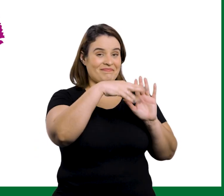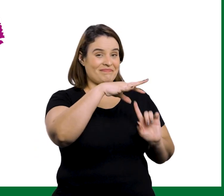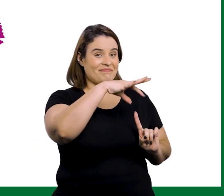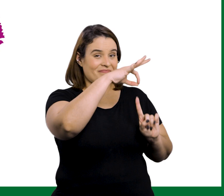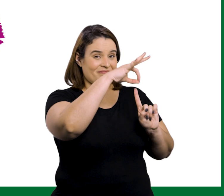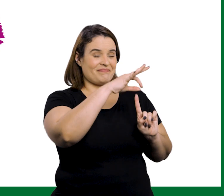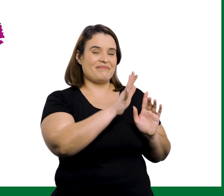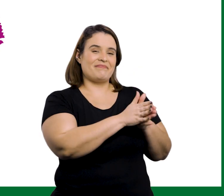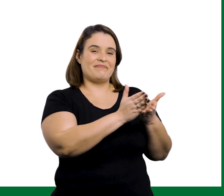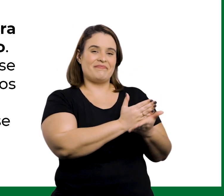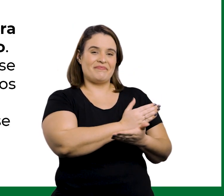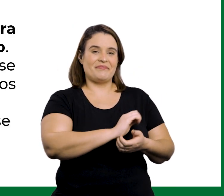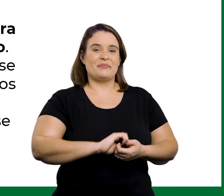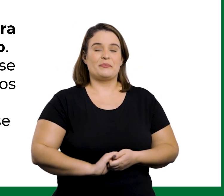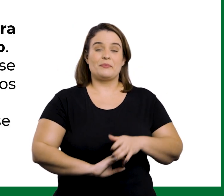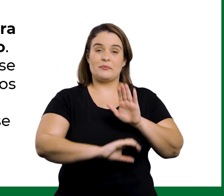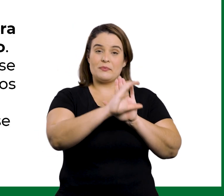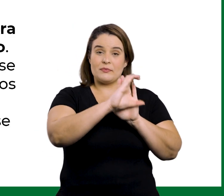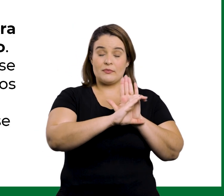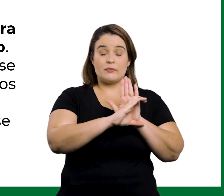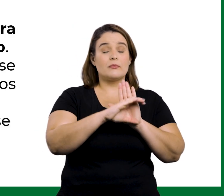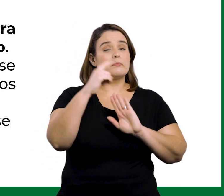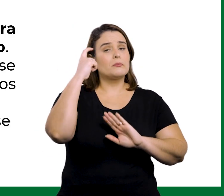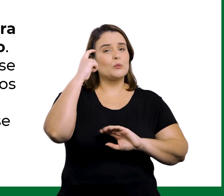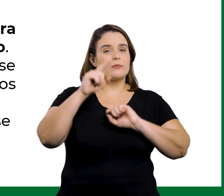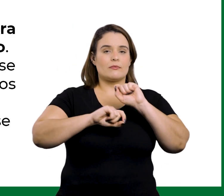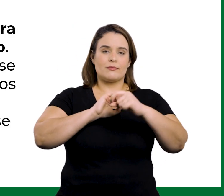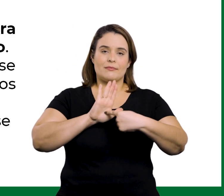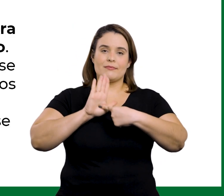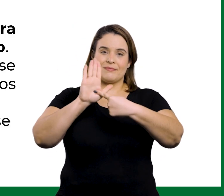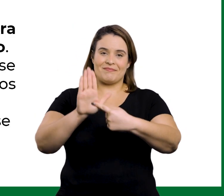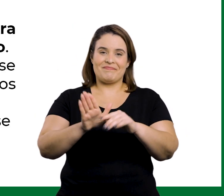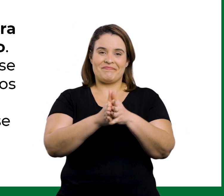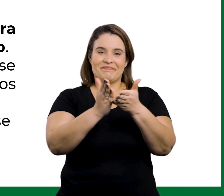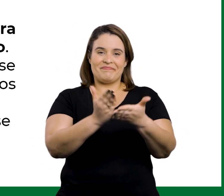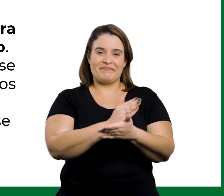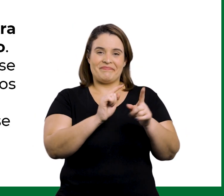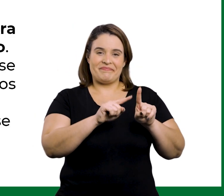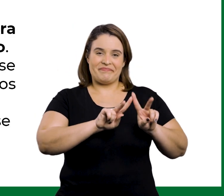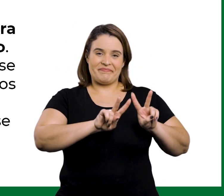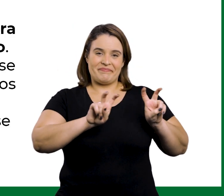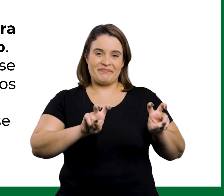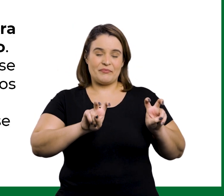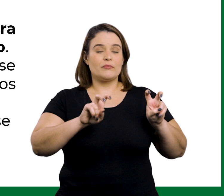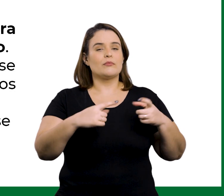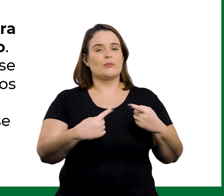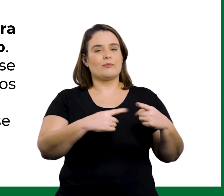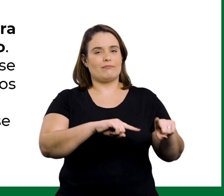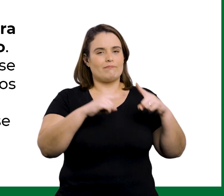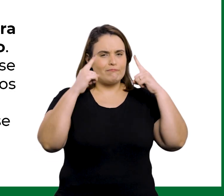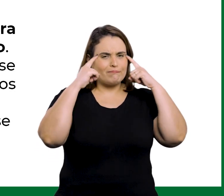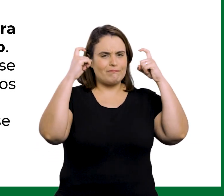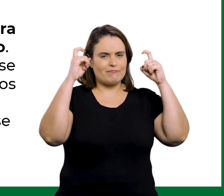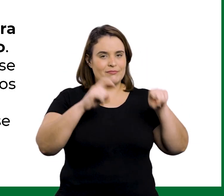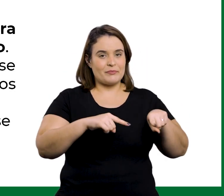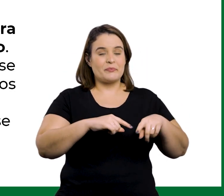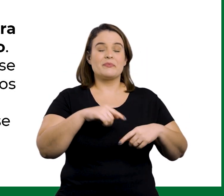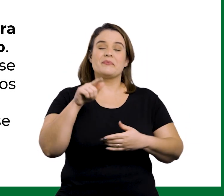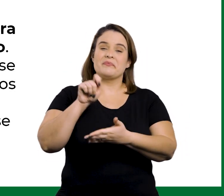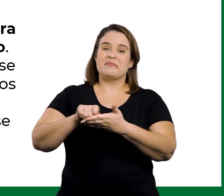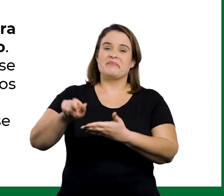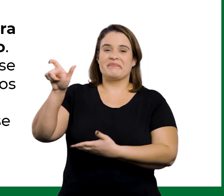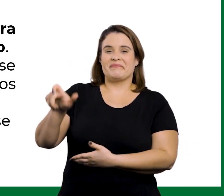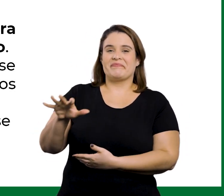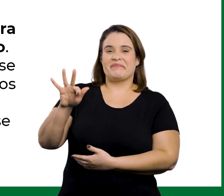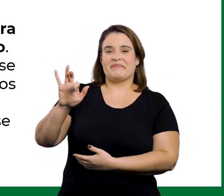Leia a referência no livro. Este capítulo tem por base a apresentação do livro Educação contra a Barbárie, escrito